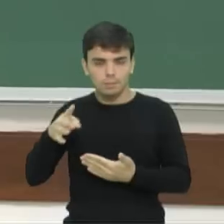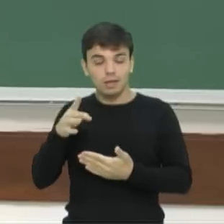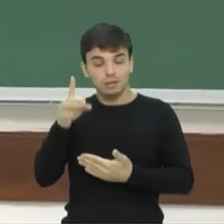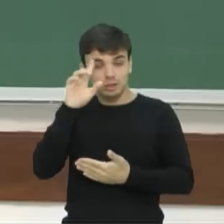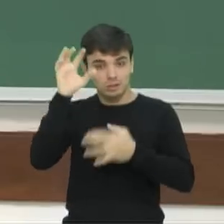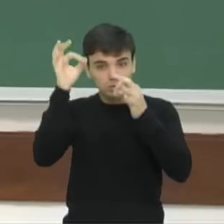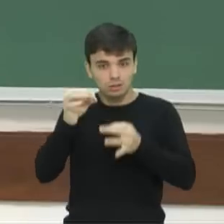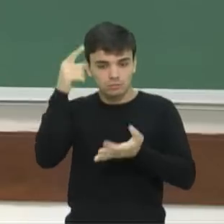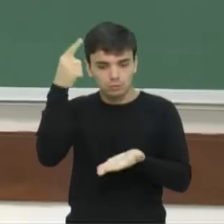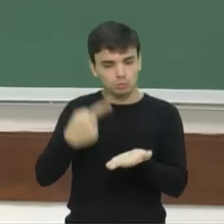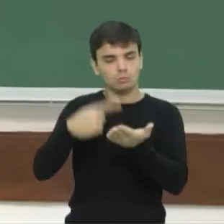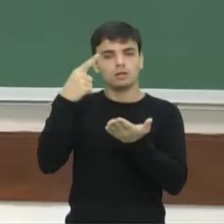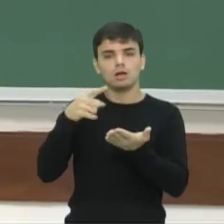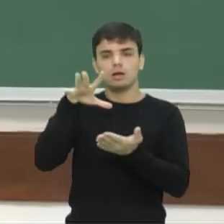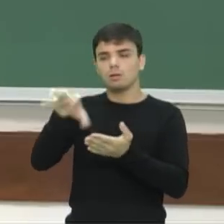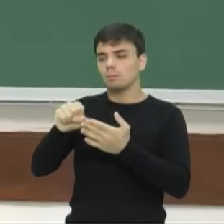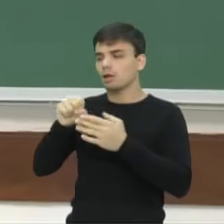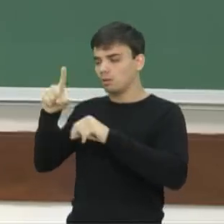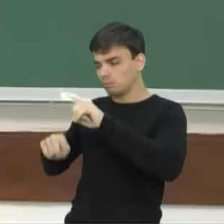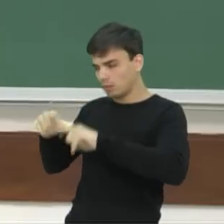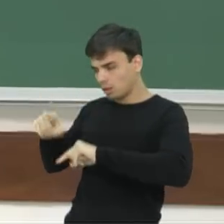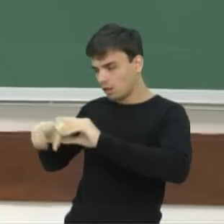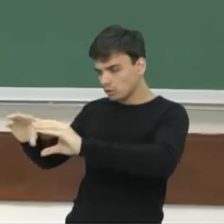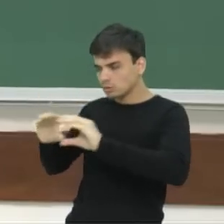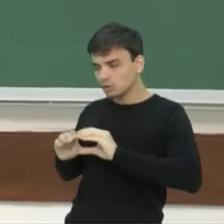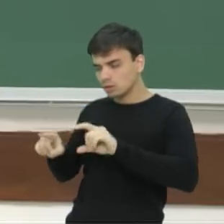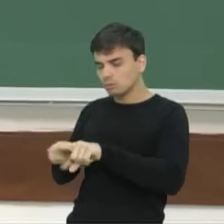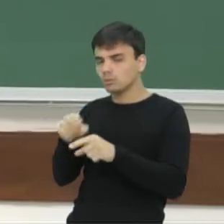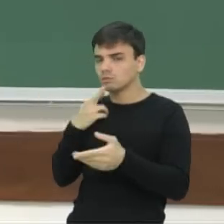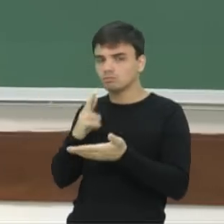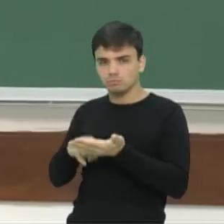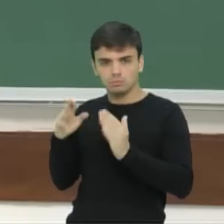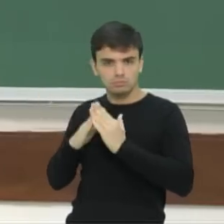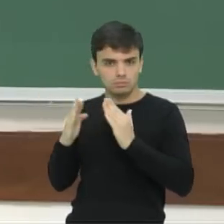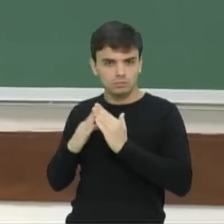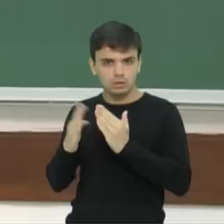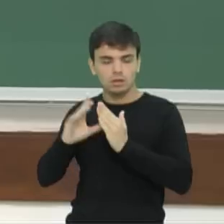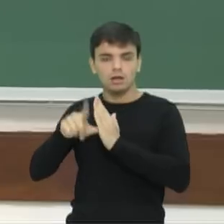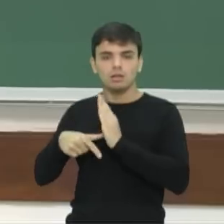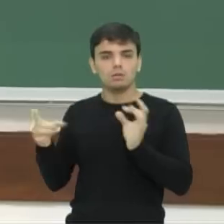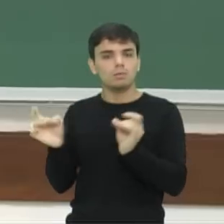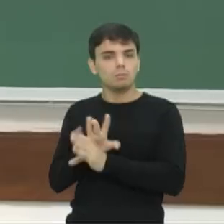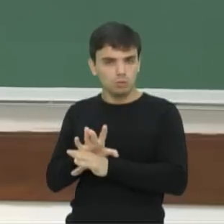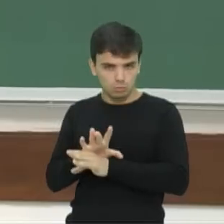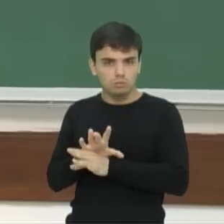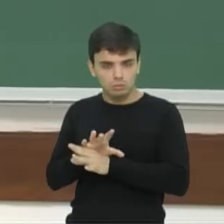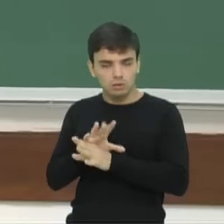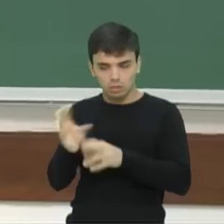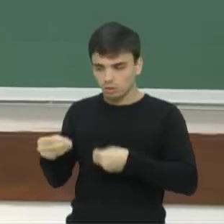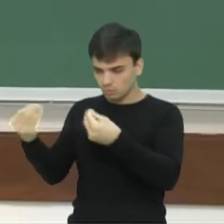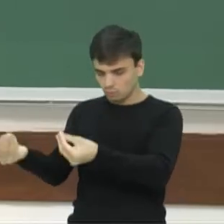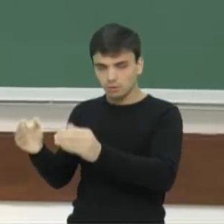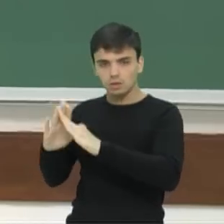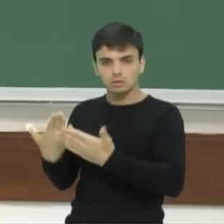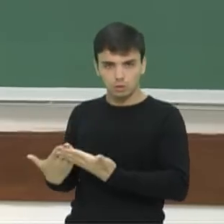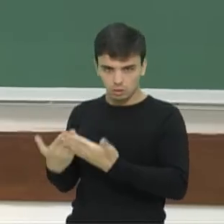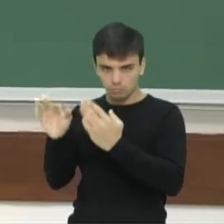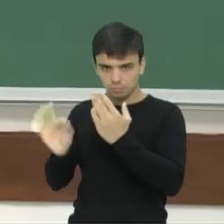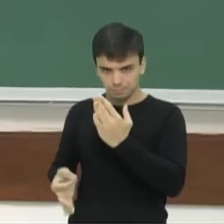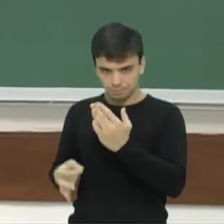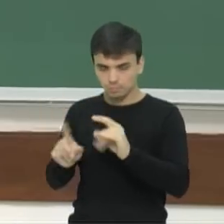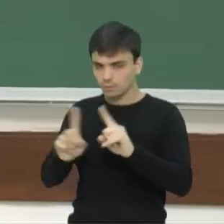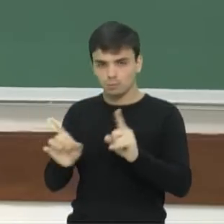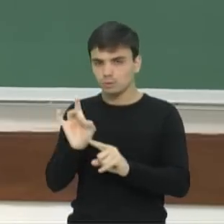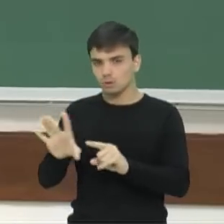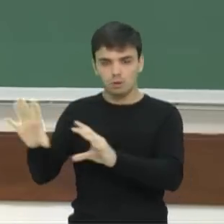você retirar suas atividades, realizar em casa e, após essa realização, devolver na escola. Então, não